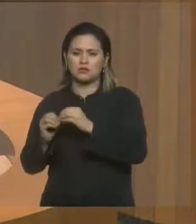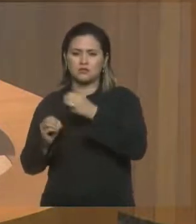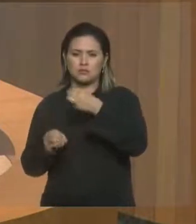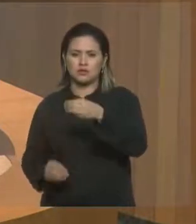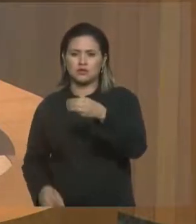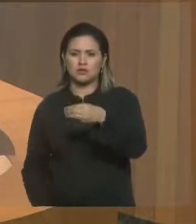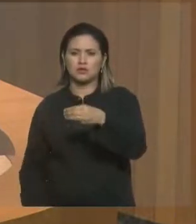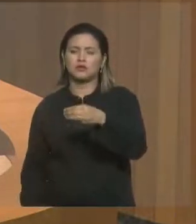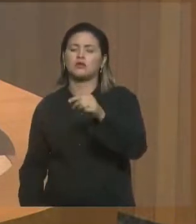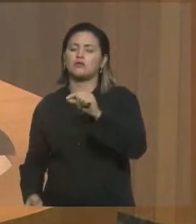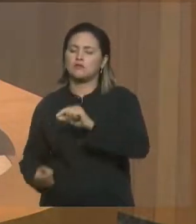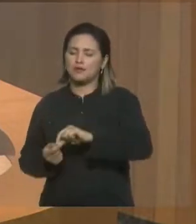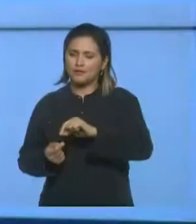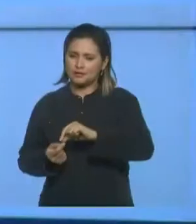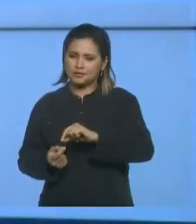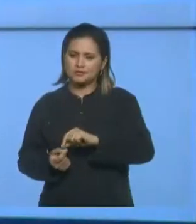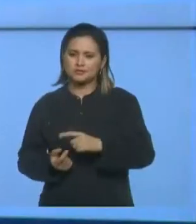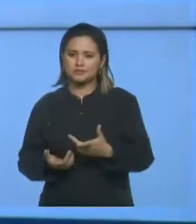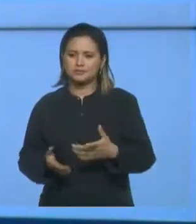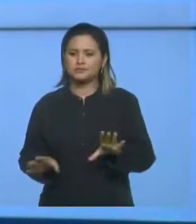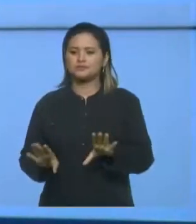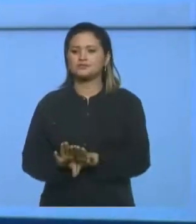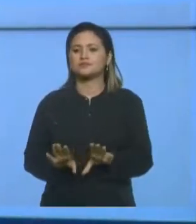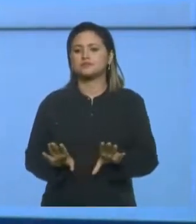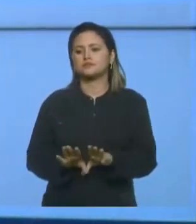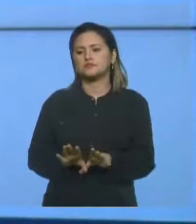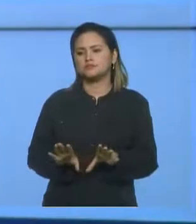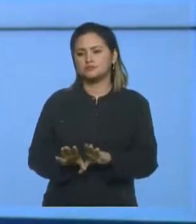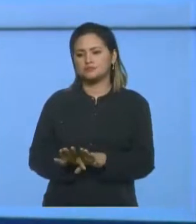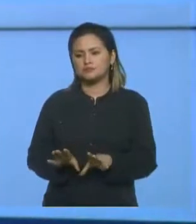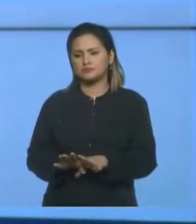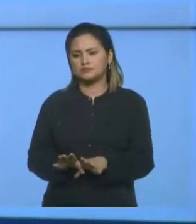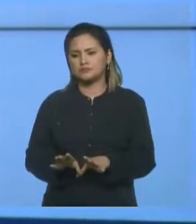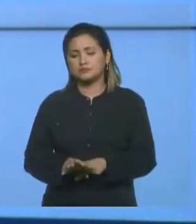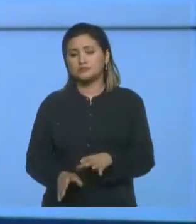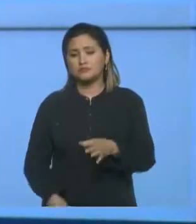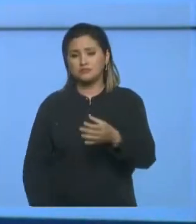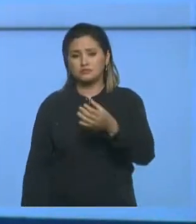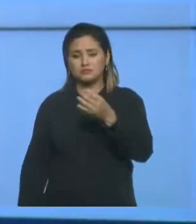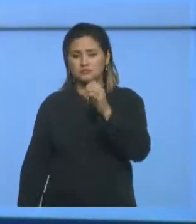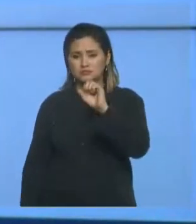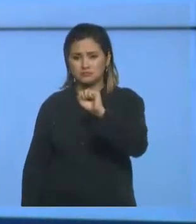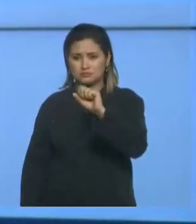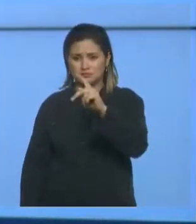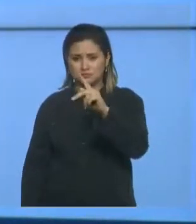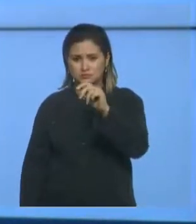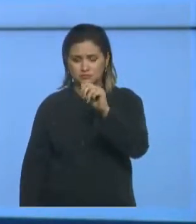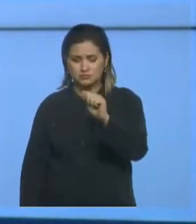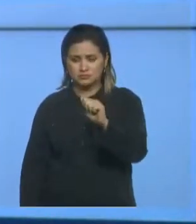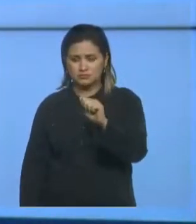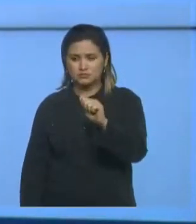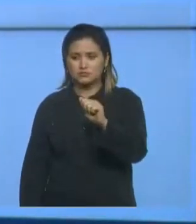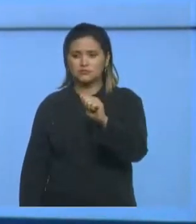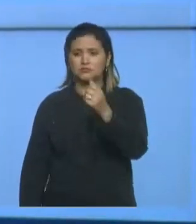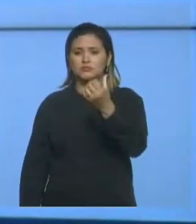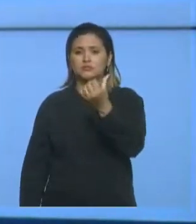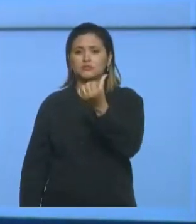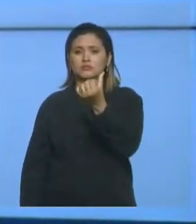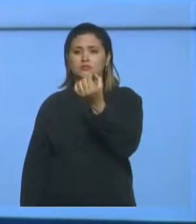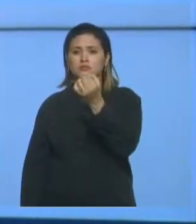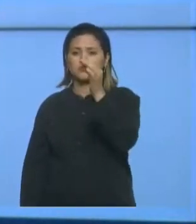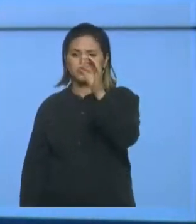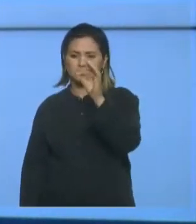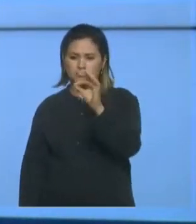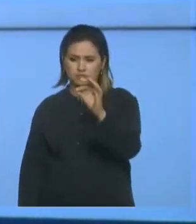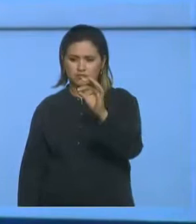próximo. Além disso, tem absorvido também essa demanda de SPA do Aldenora nos últimos dias. Então, voltando ao